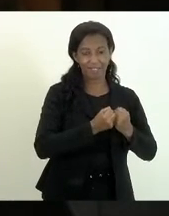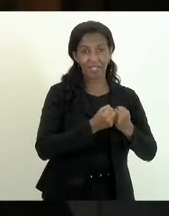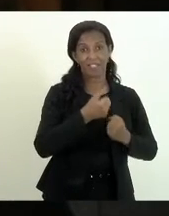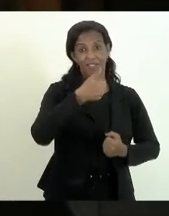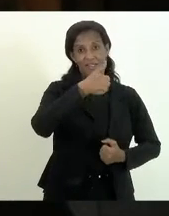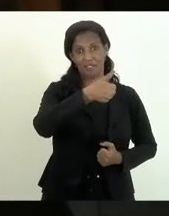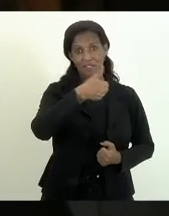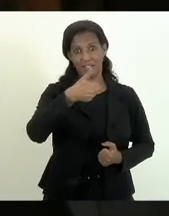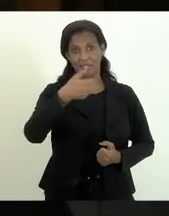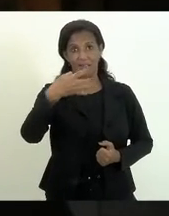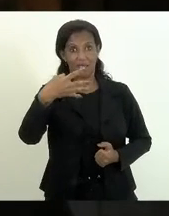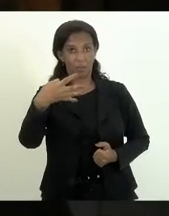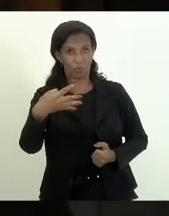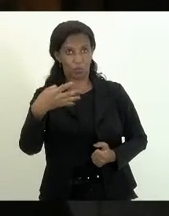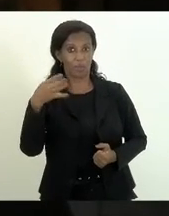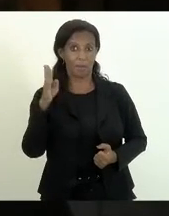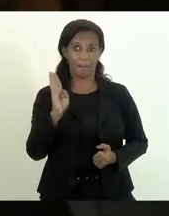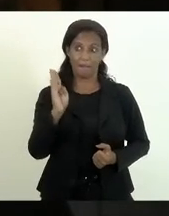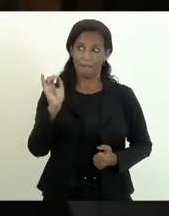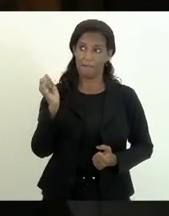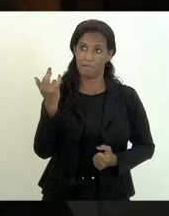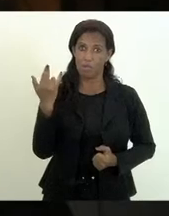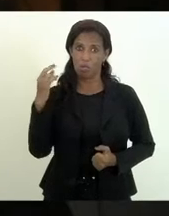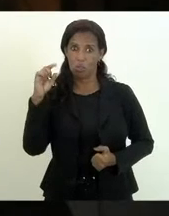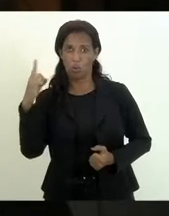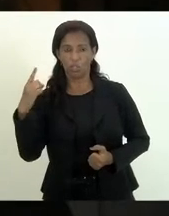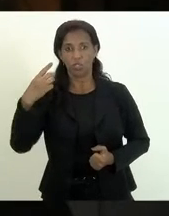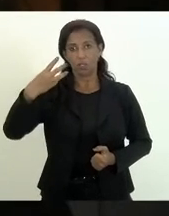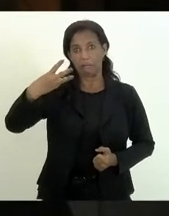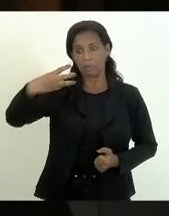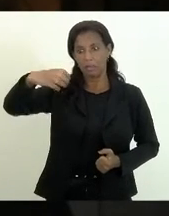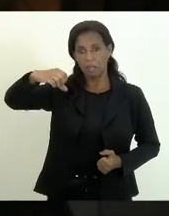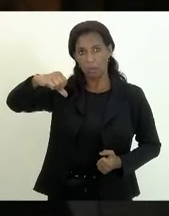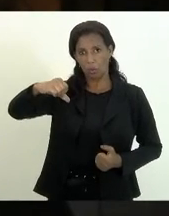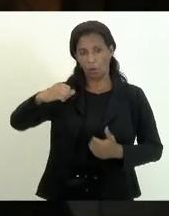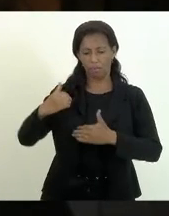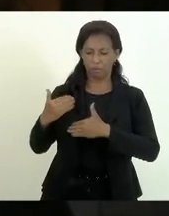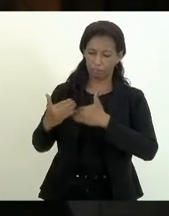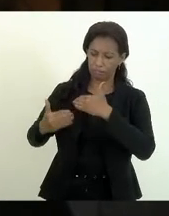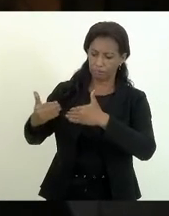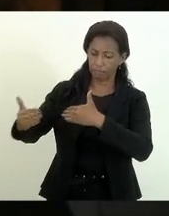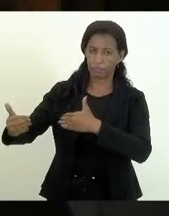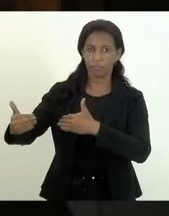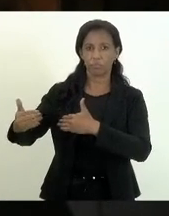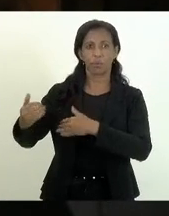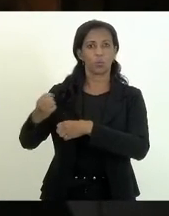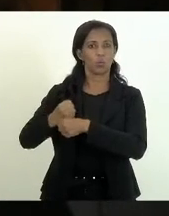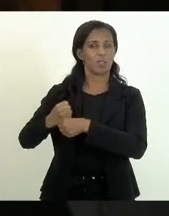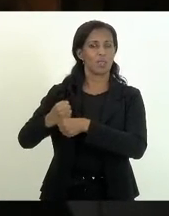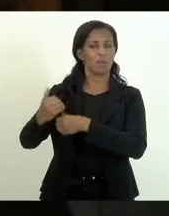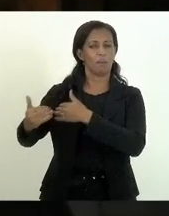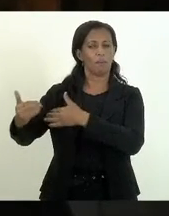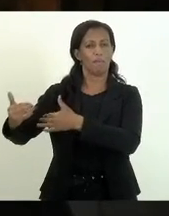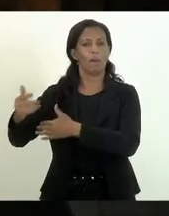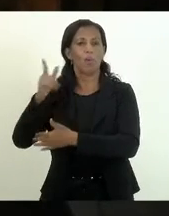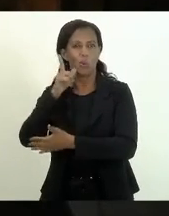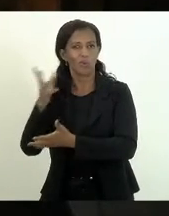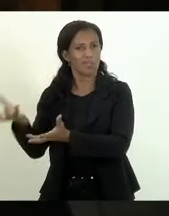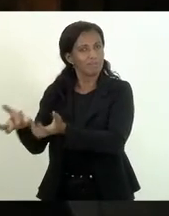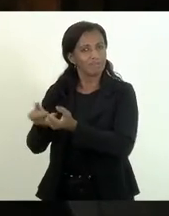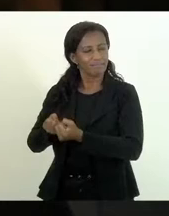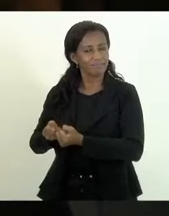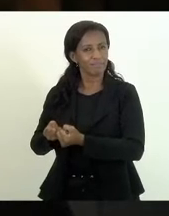milhões que sa uns 39 milhões ao longo dos anos possam se recuperar as